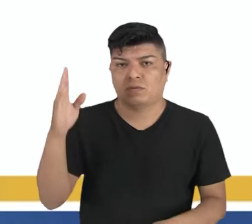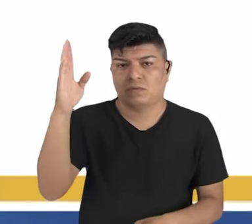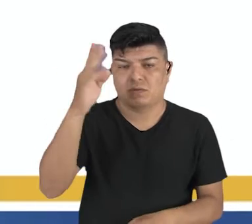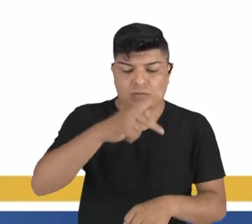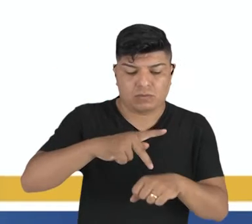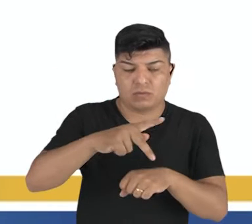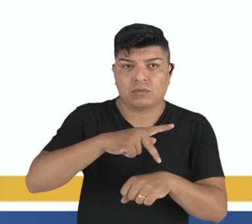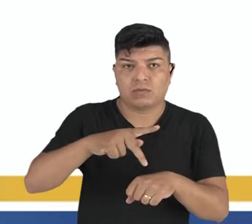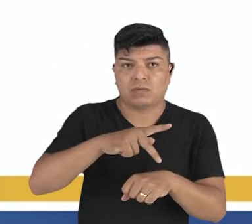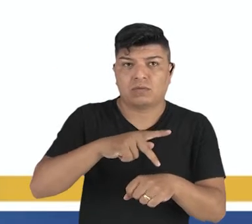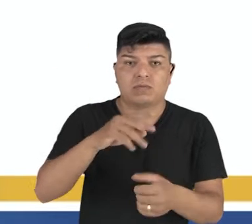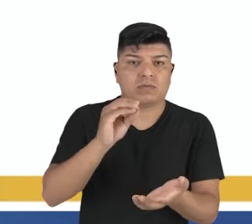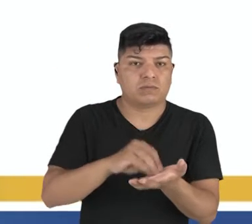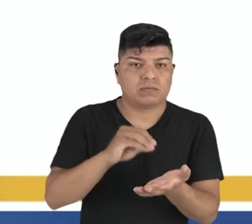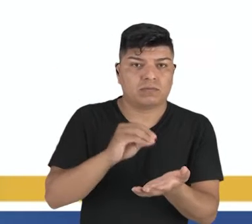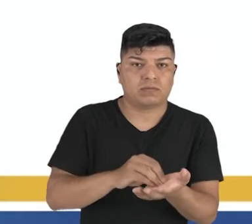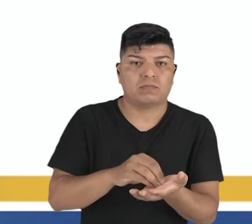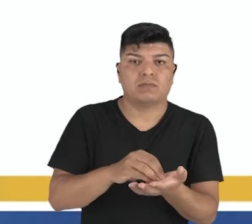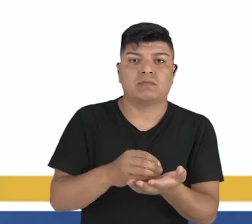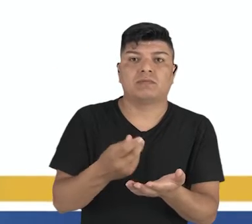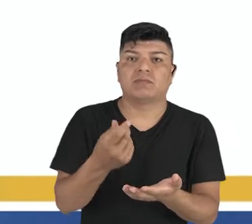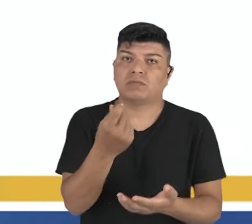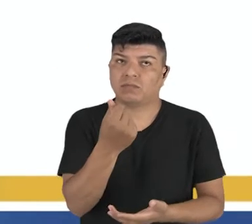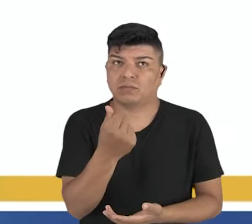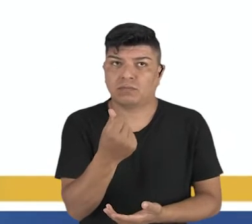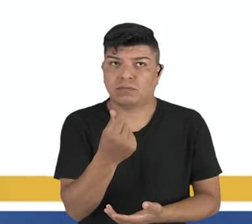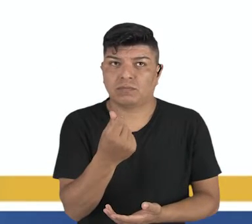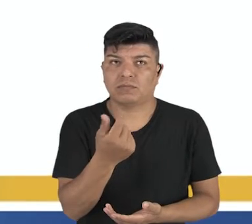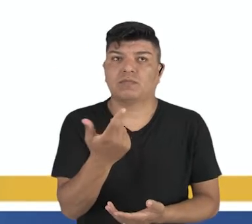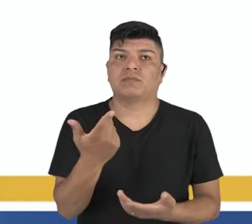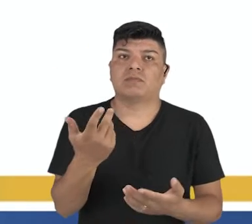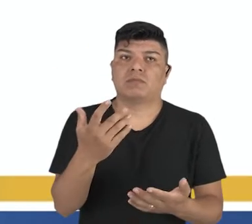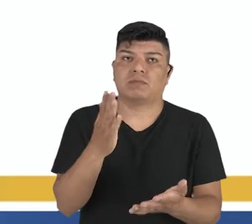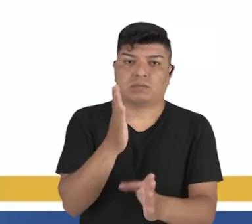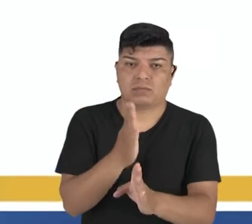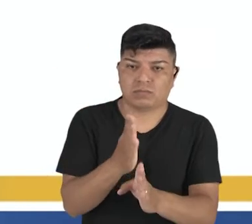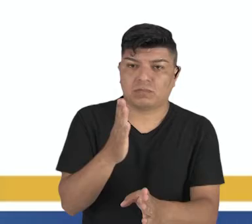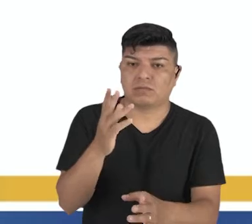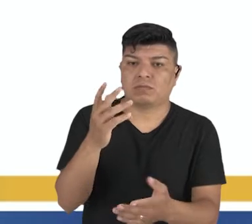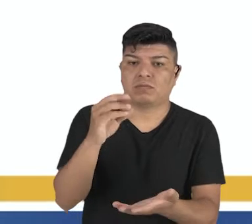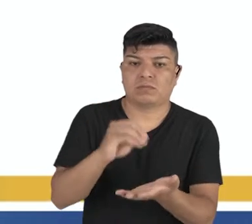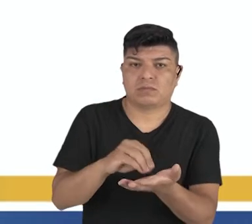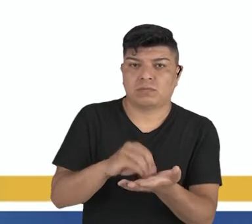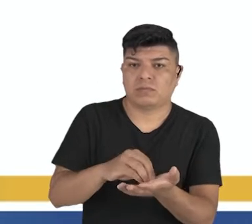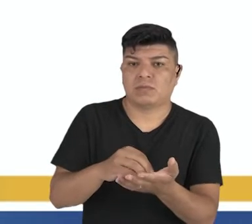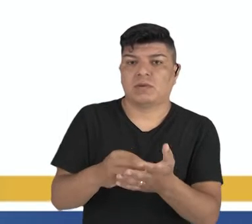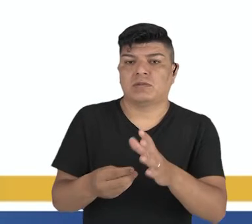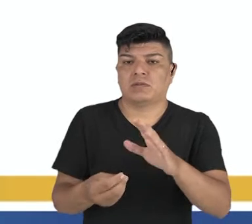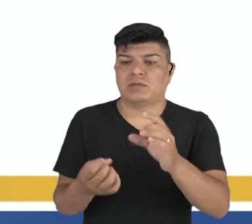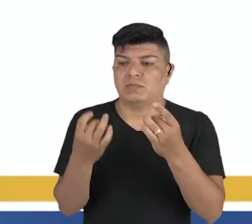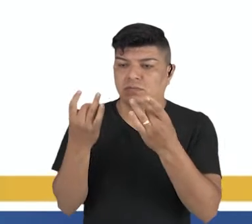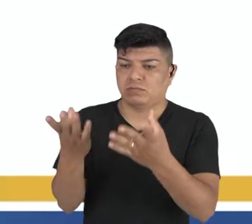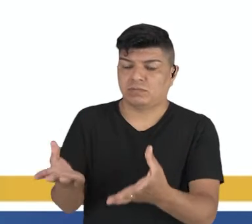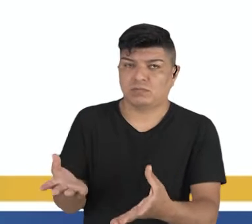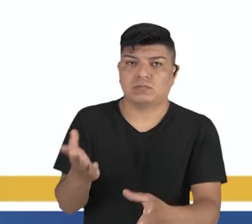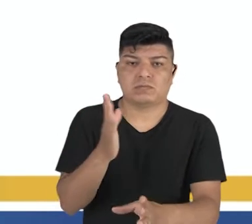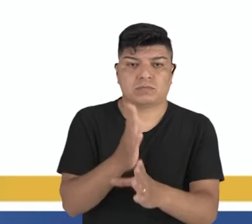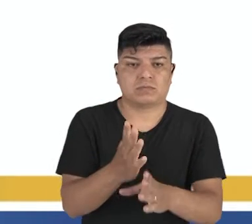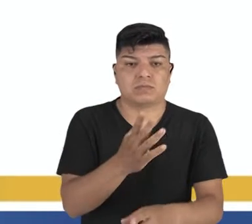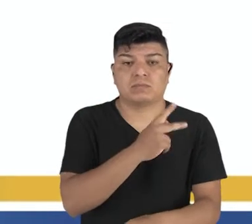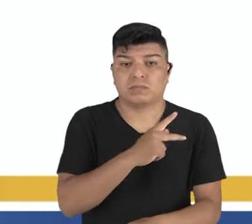investimentos, não é suficiente para justificar o alto índice de abandono. De acordo com o presidente